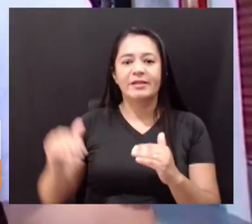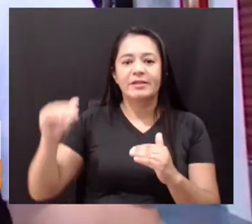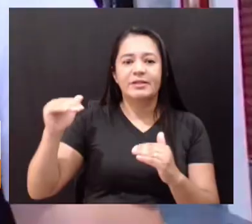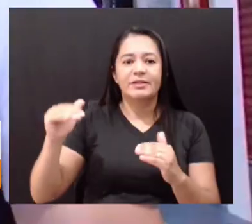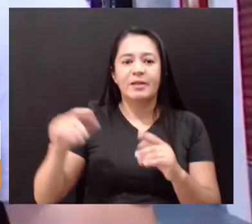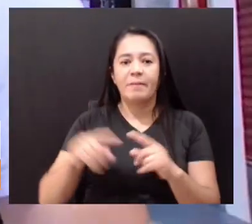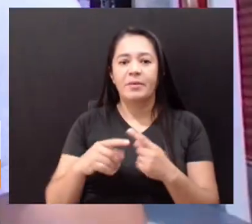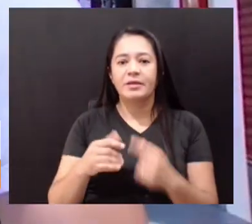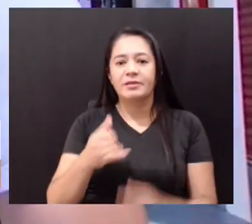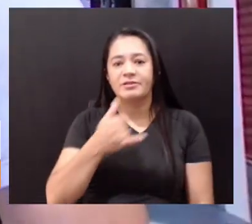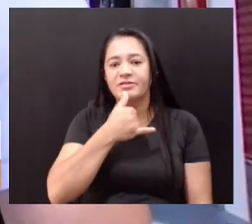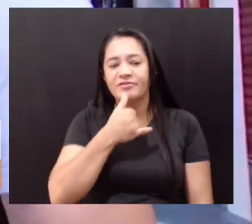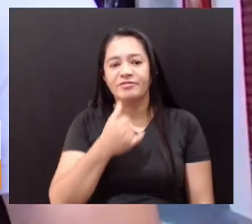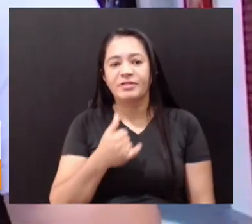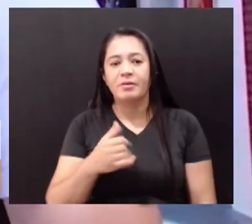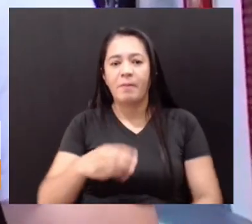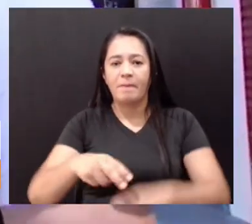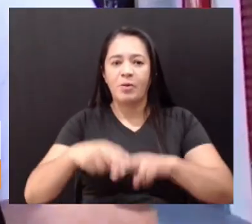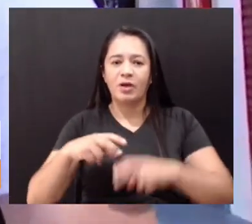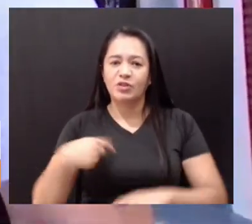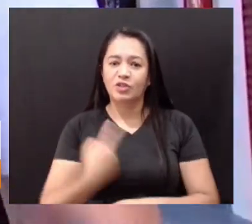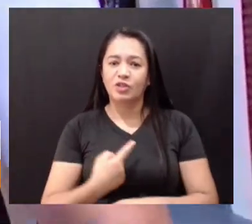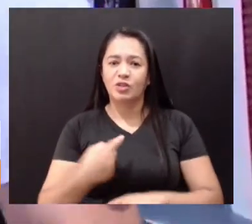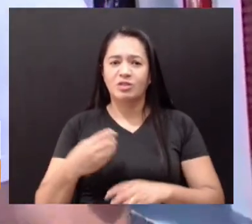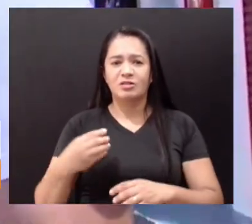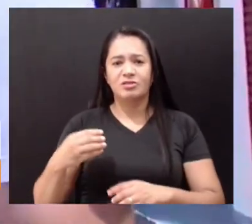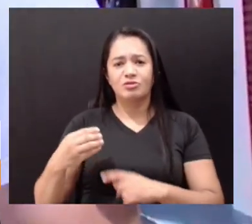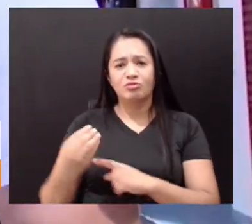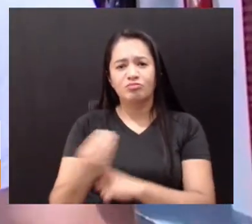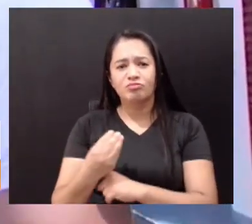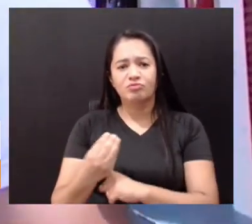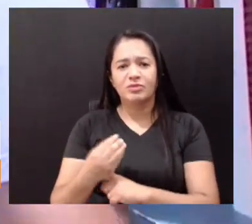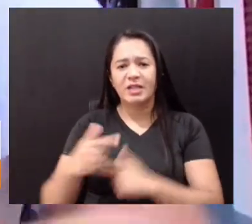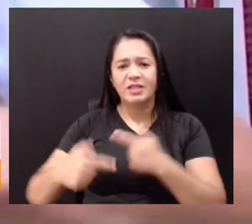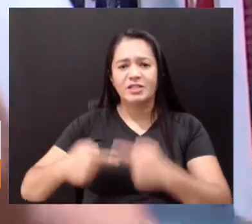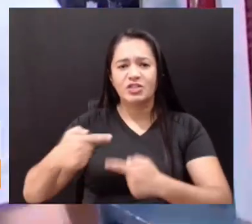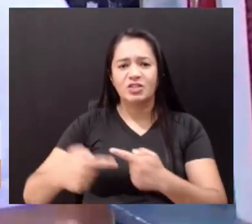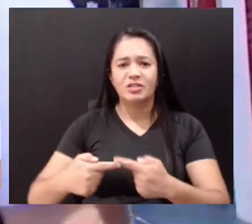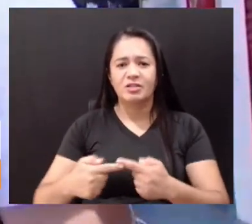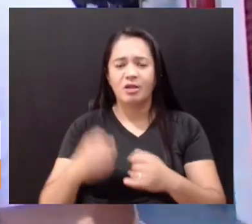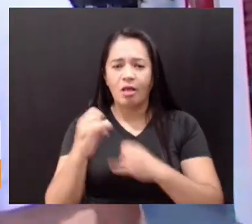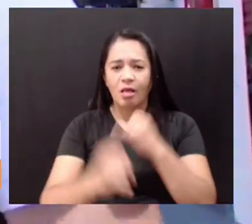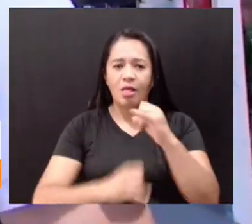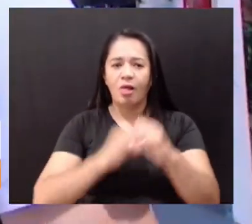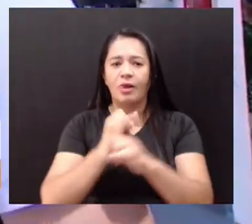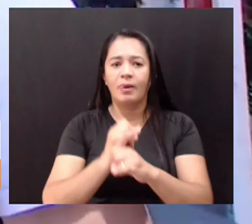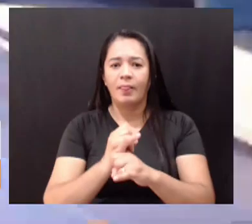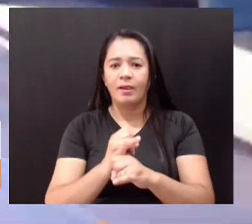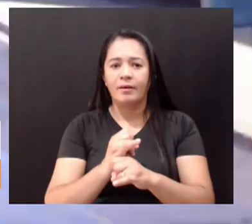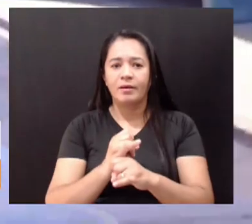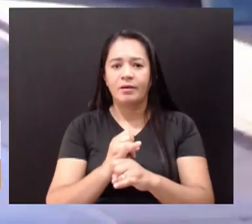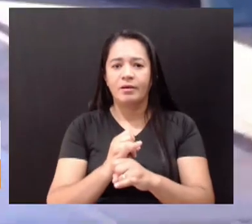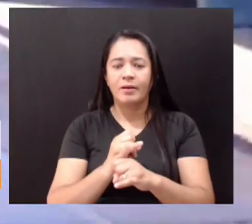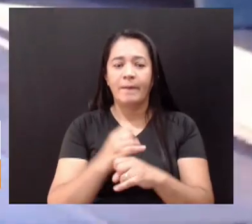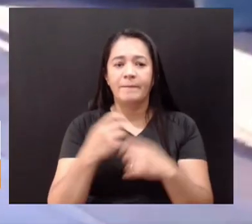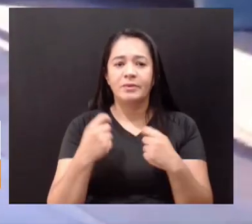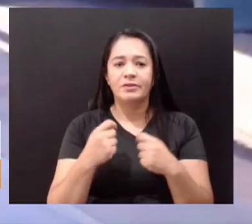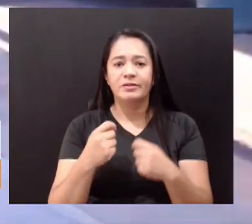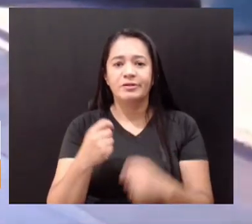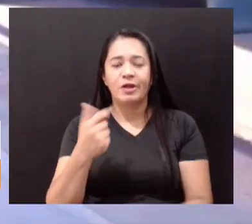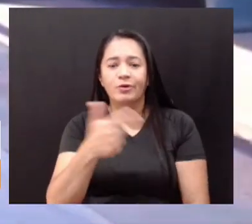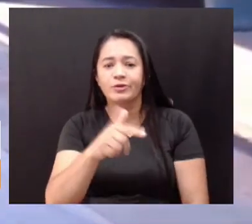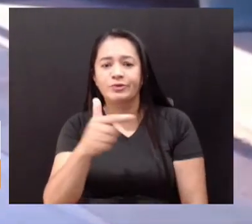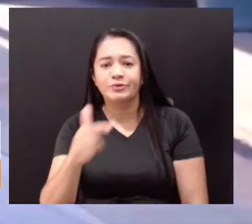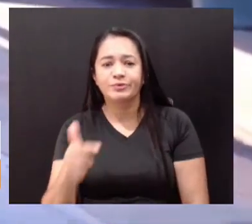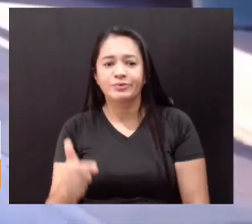muito da nossa criação e dessa geração, né? Que fica no mundo internet, sonhar algo diferente que não vai existir, né? Essa história hoje